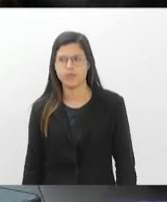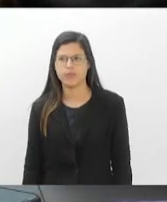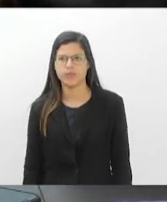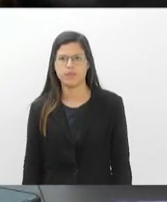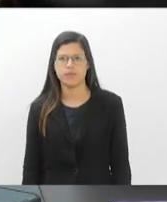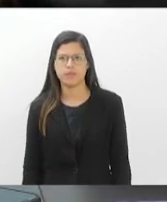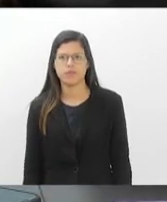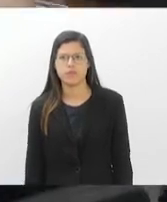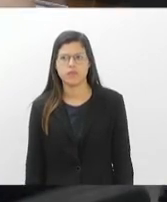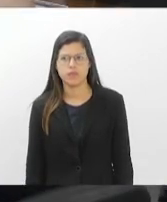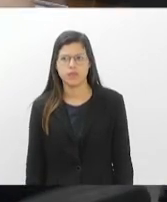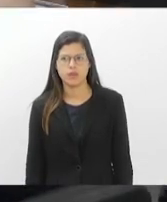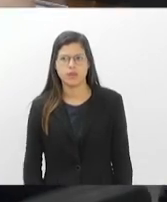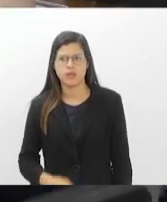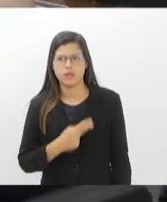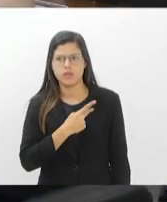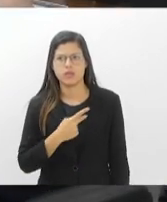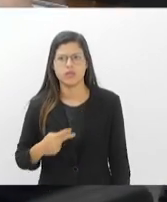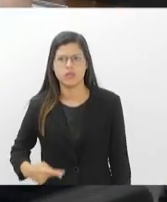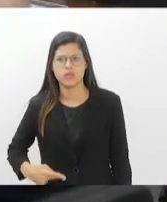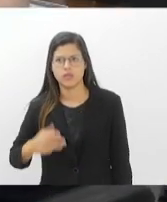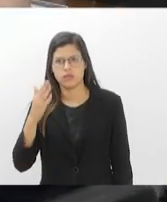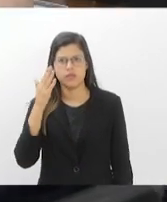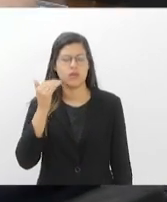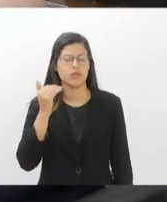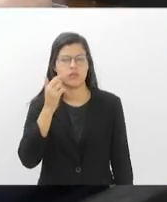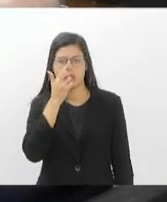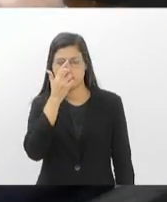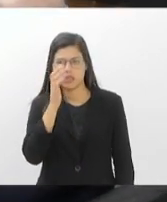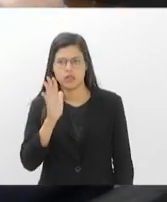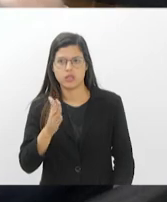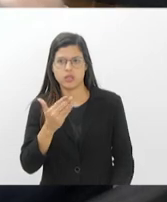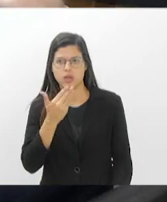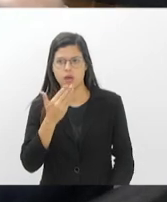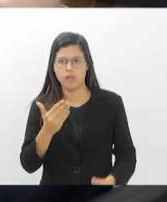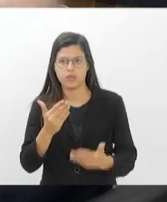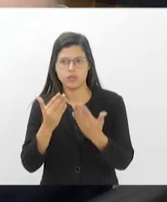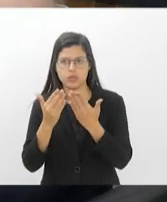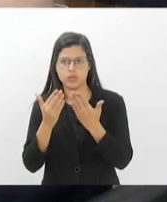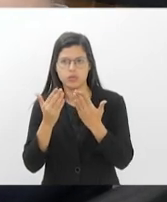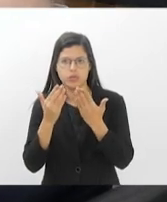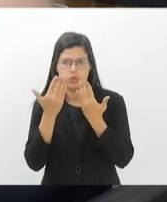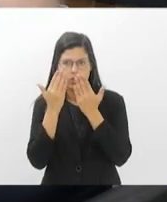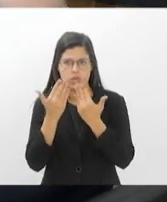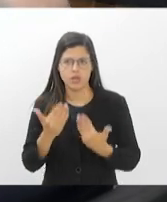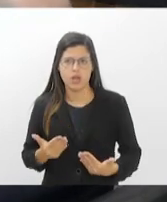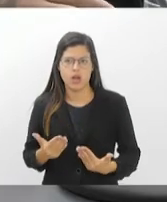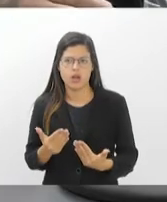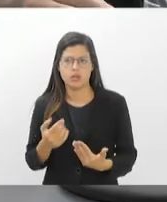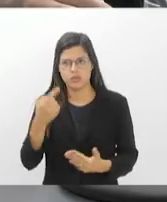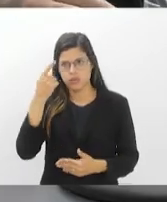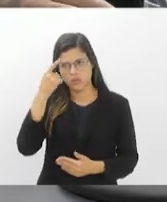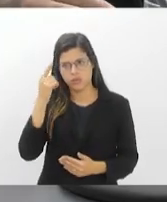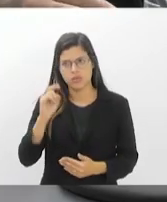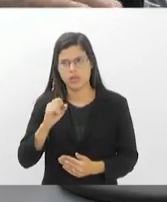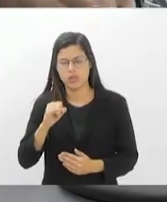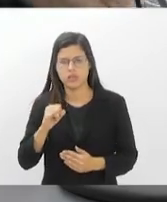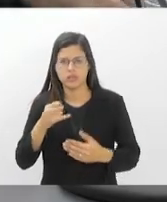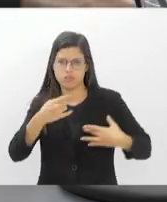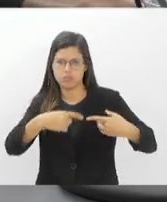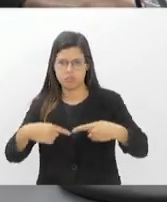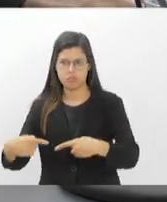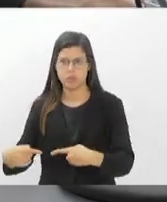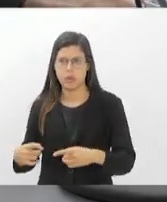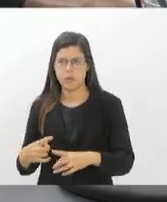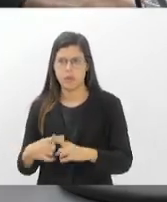Presidente, eu sei que já houve pedido de vista. Não sei se Vossa Excelência vai abrir a discussão, mas só para me manifestar brevemente. Obviamente